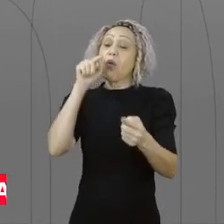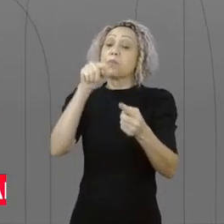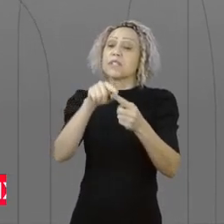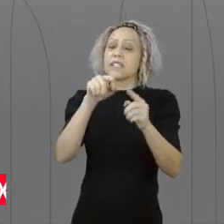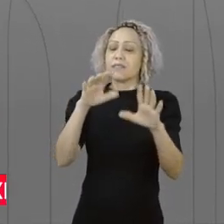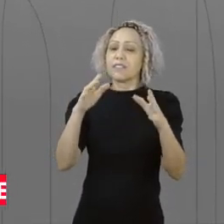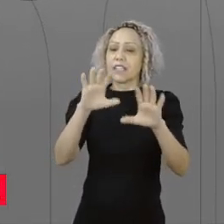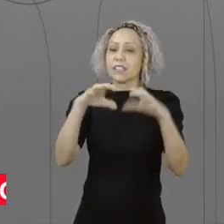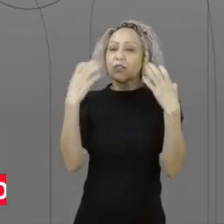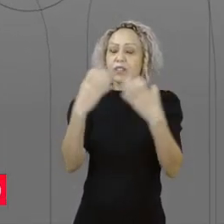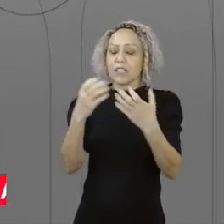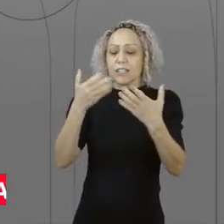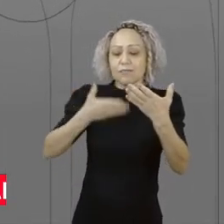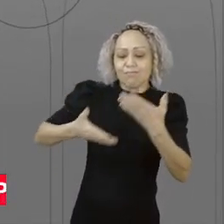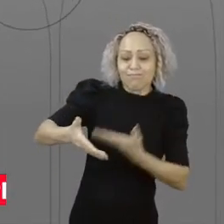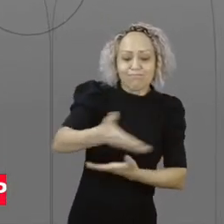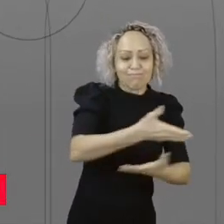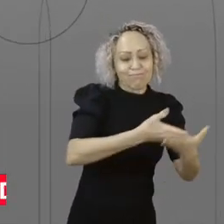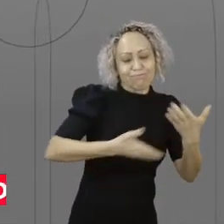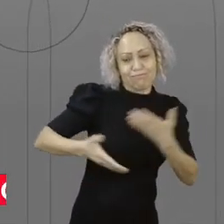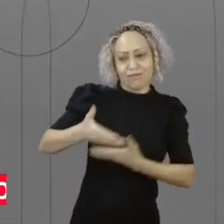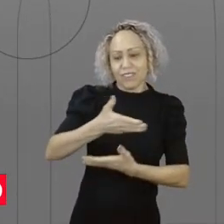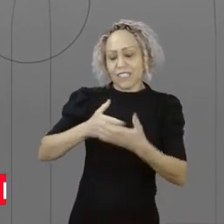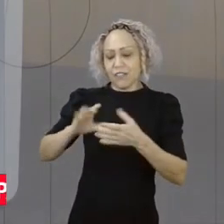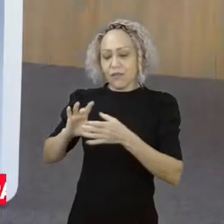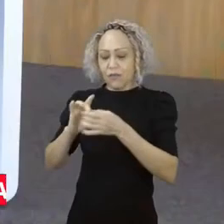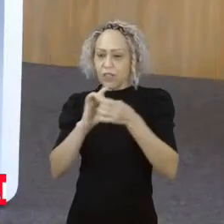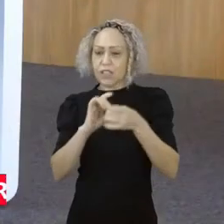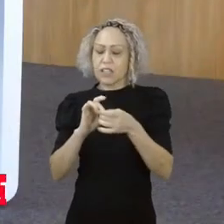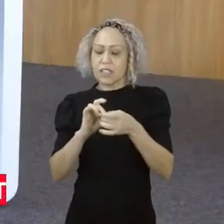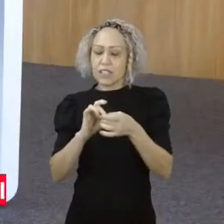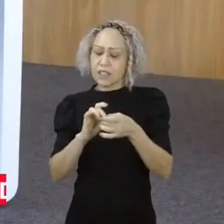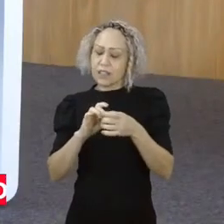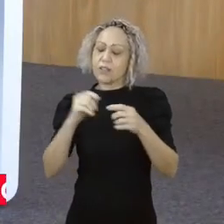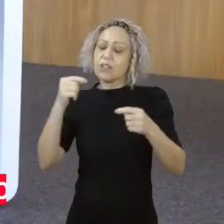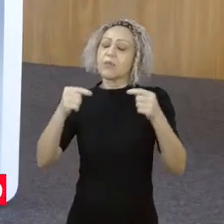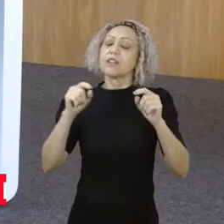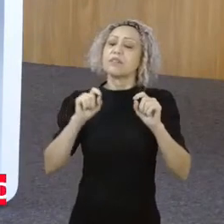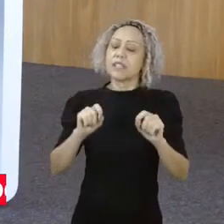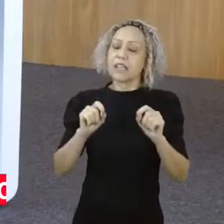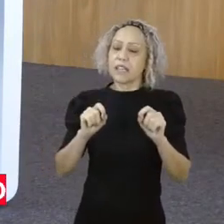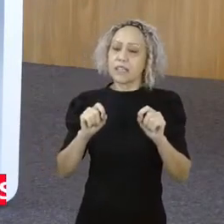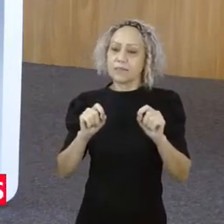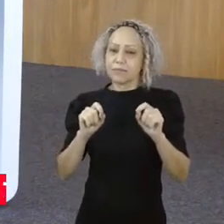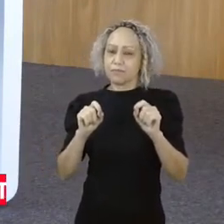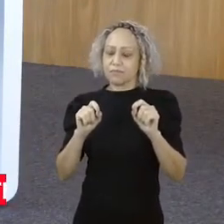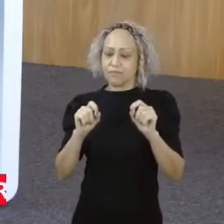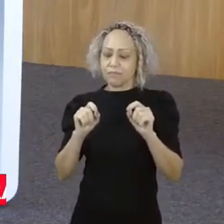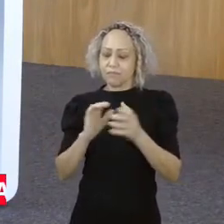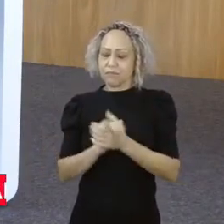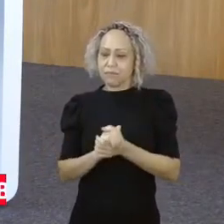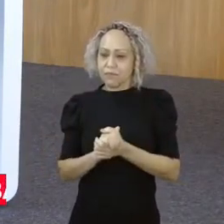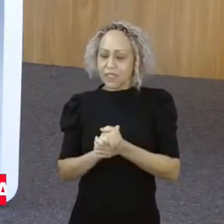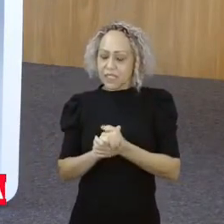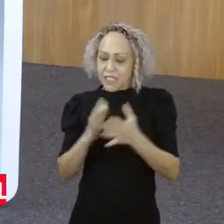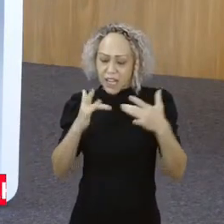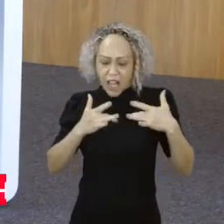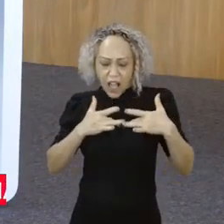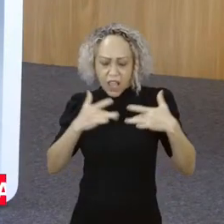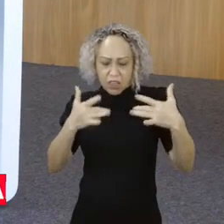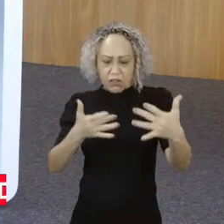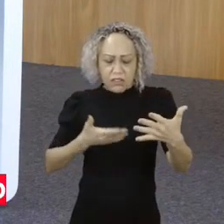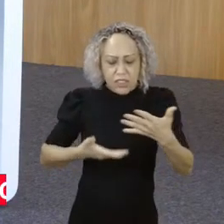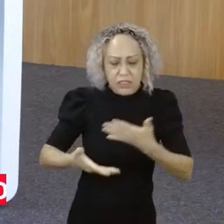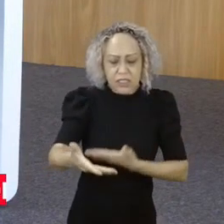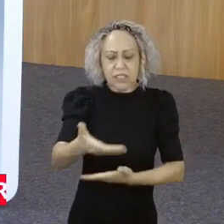popular, social e política. Os debates vão abordar a luta anti-imperialista e ações de solidariedade, em especial com os